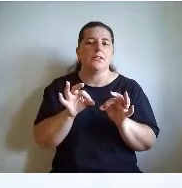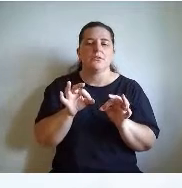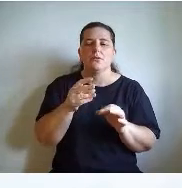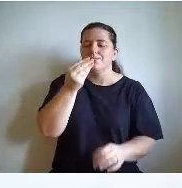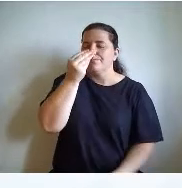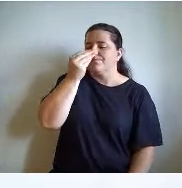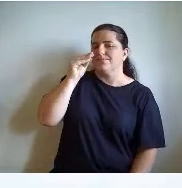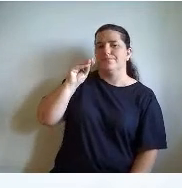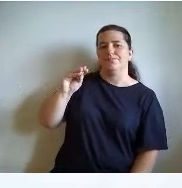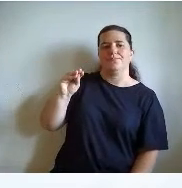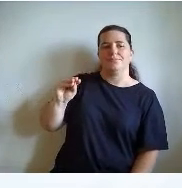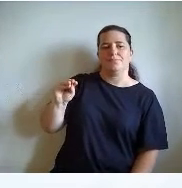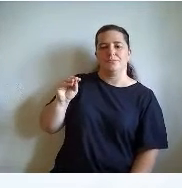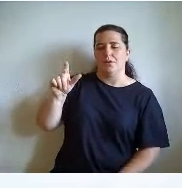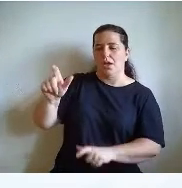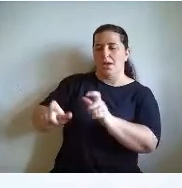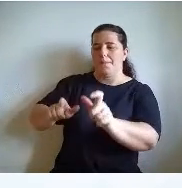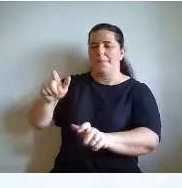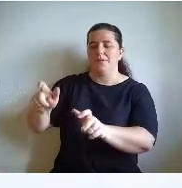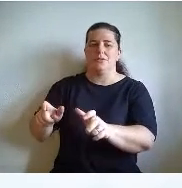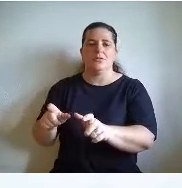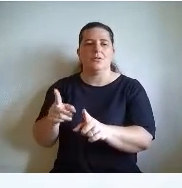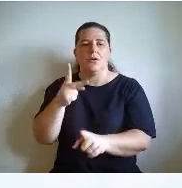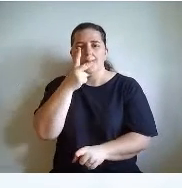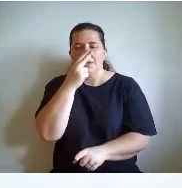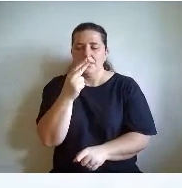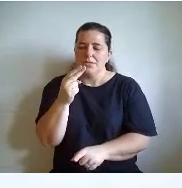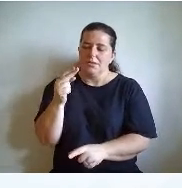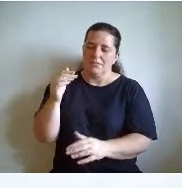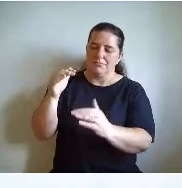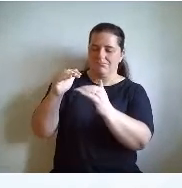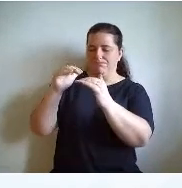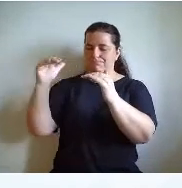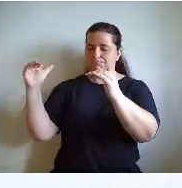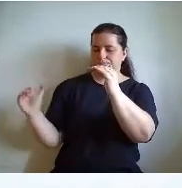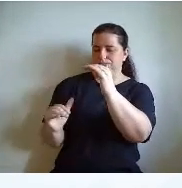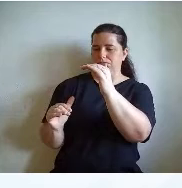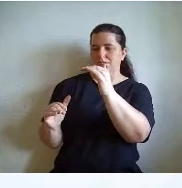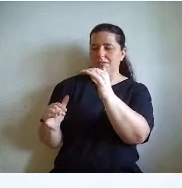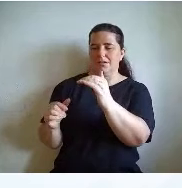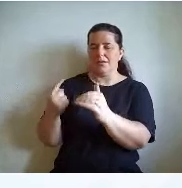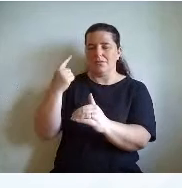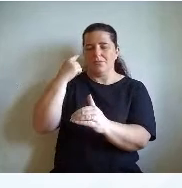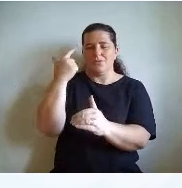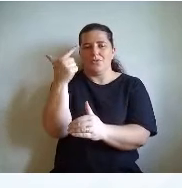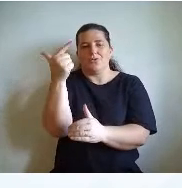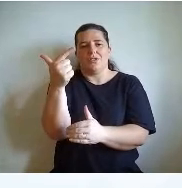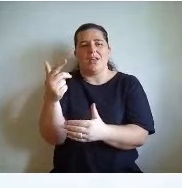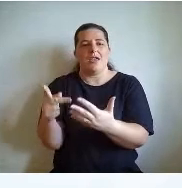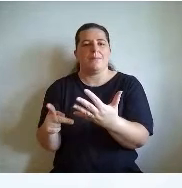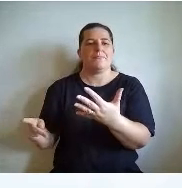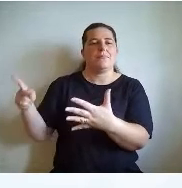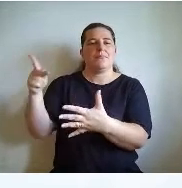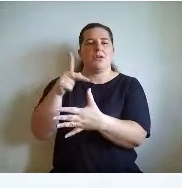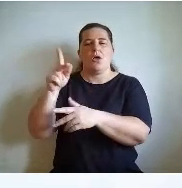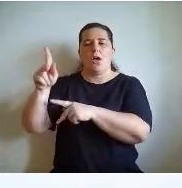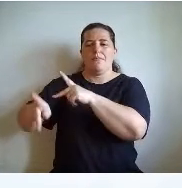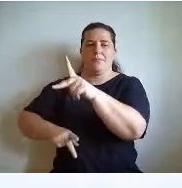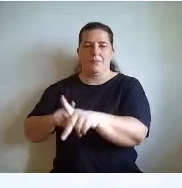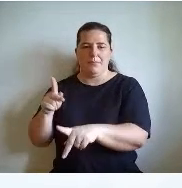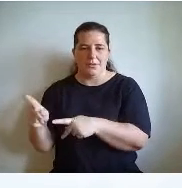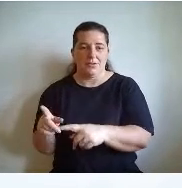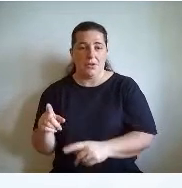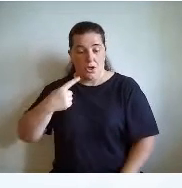ignorar, de colocar em segundo e terceiro plano, não dar a prioridade. E nós